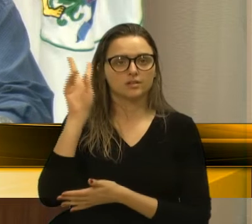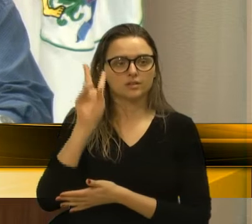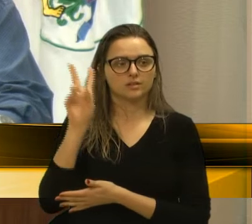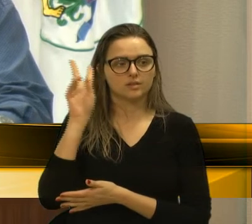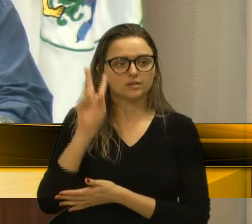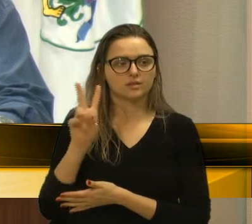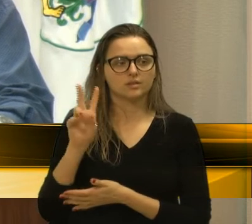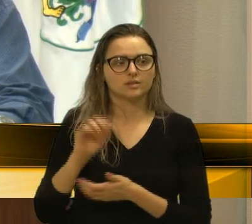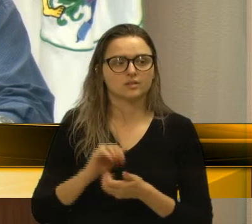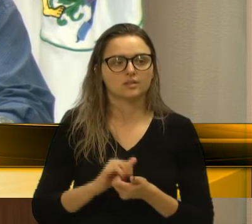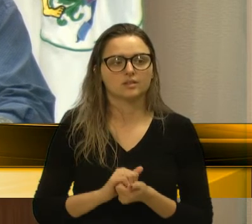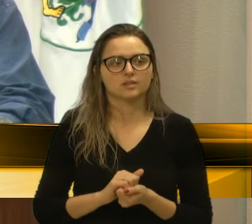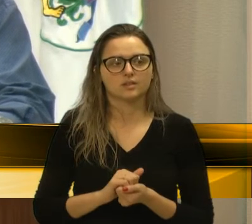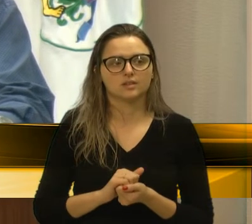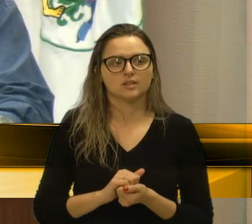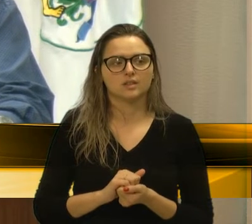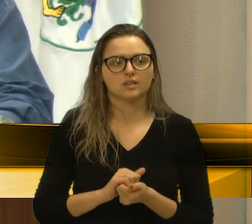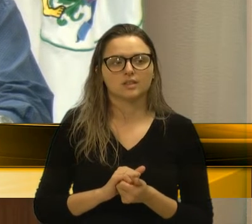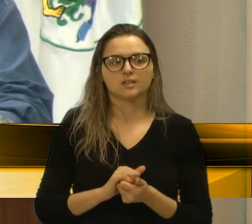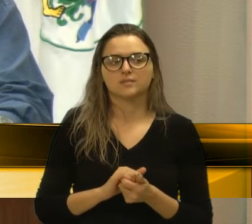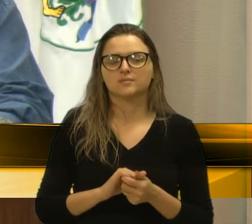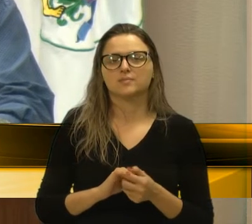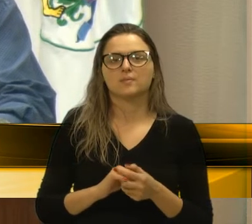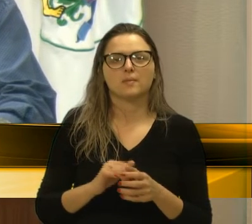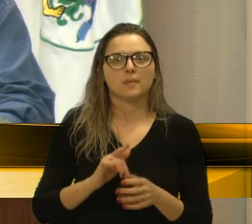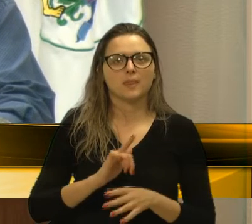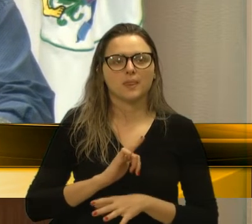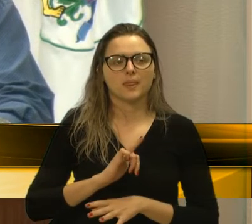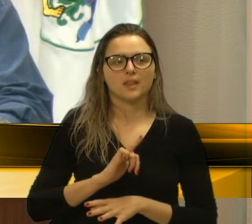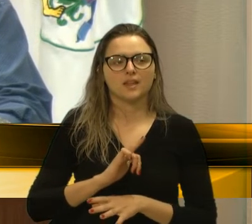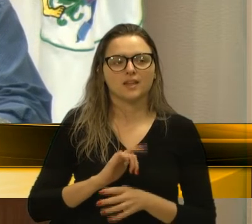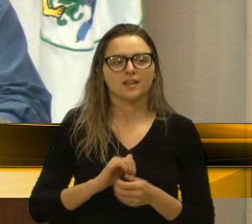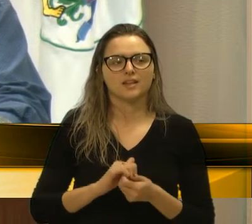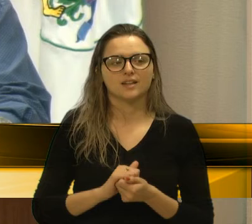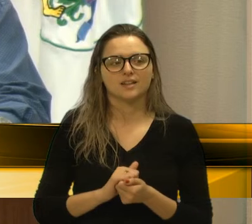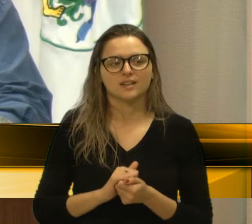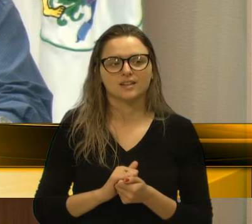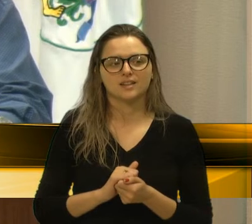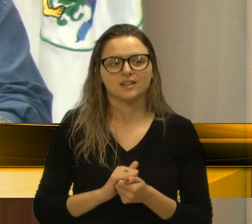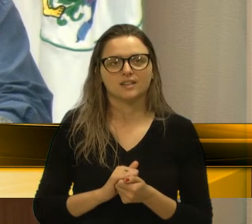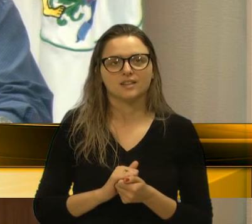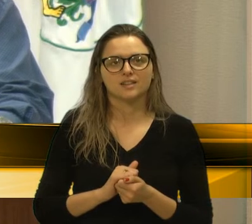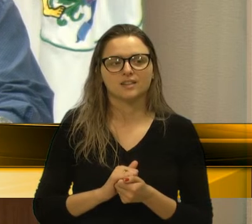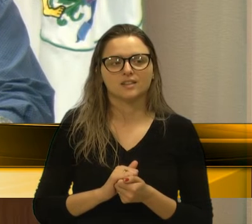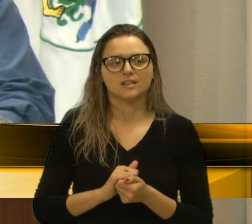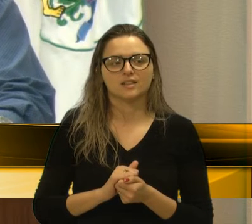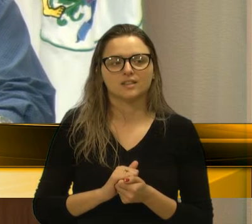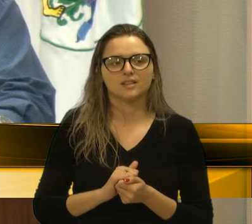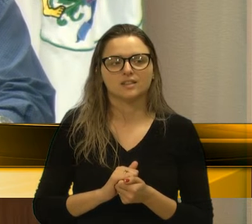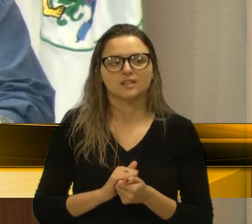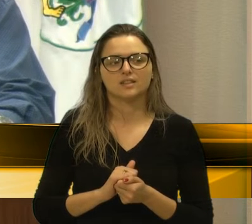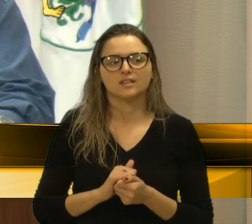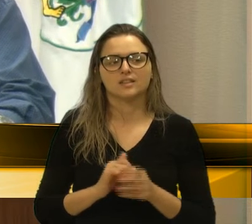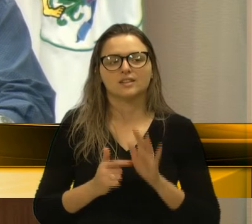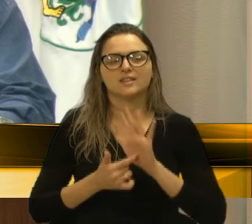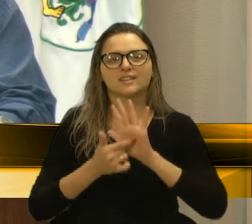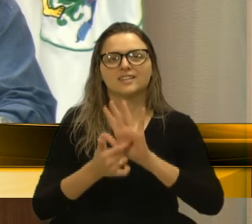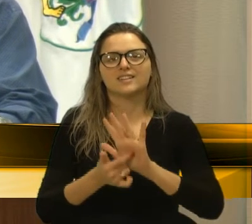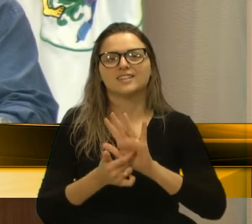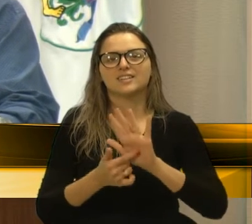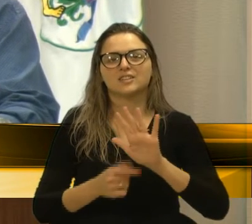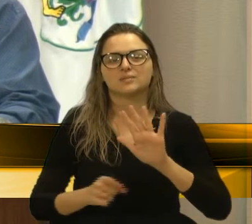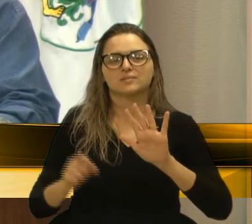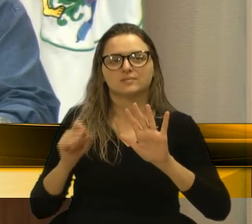Superior, muito superior em vidas humanas, né, perda de vidas humanas, do que